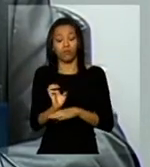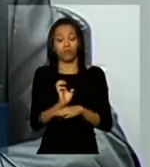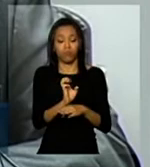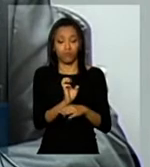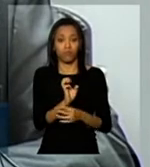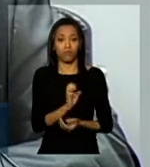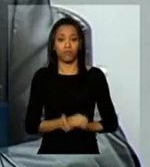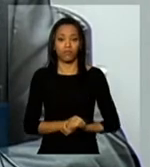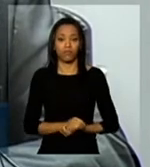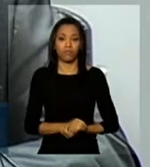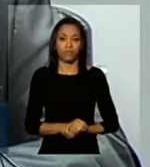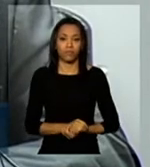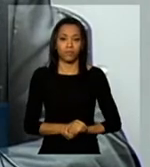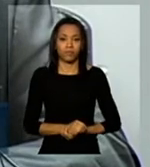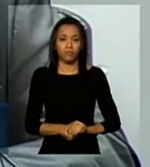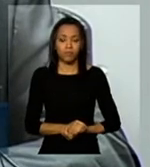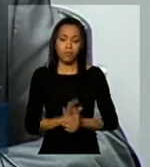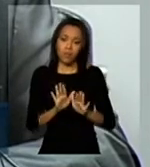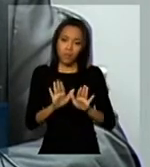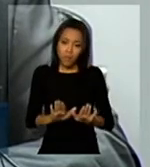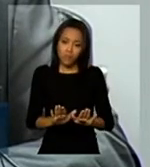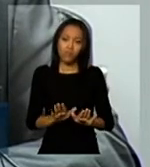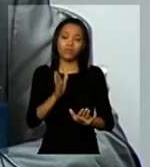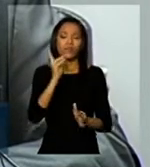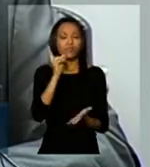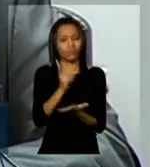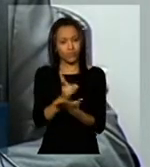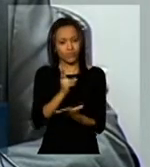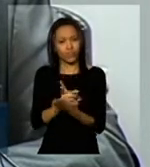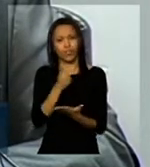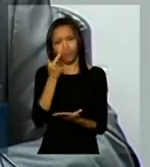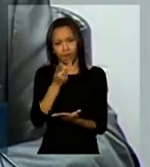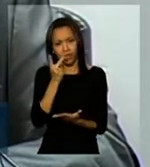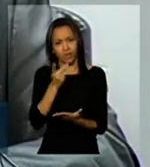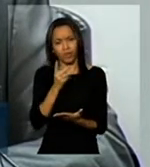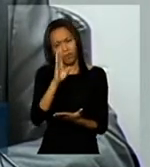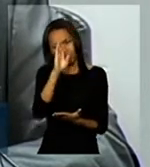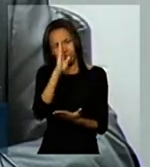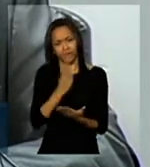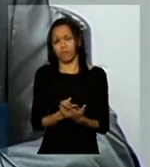redução da meta dos estados, né? Mas como eu disse, não acredito e vamos